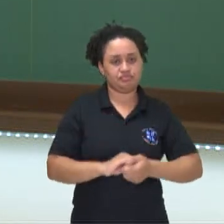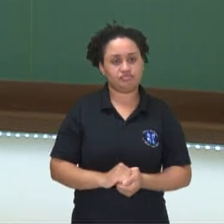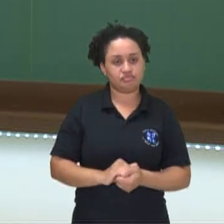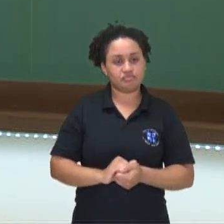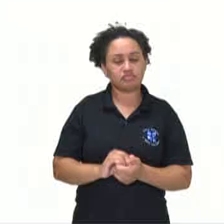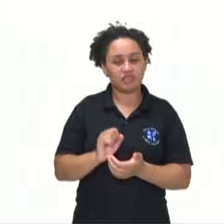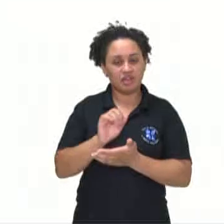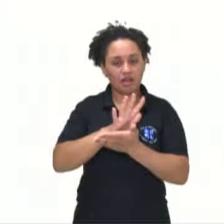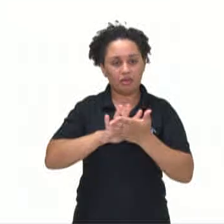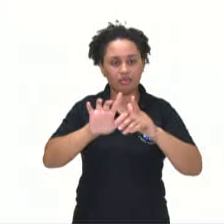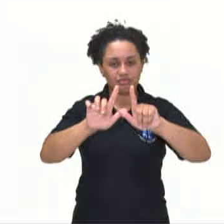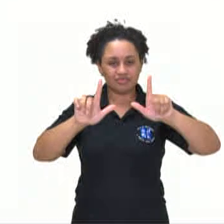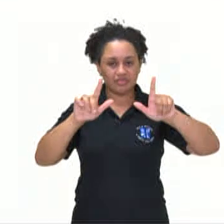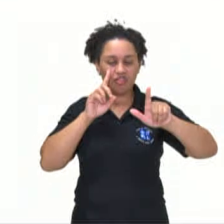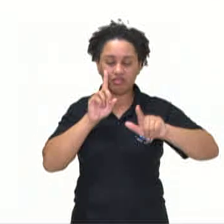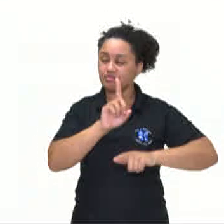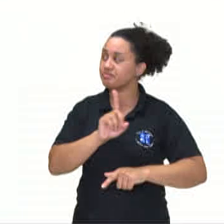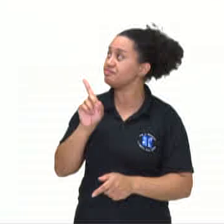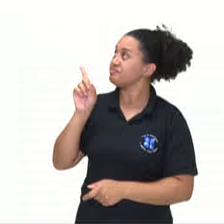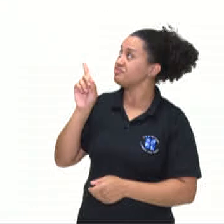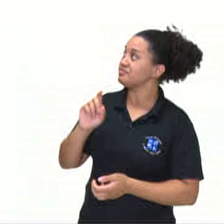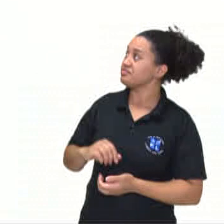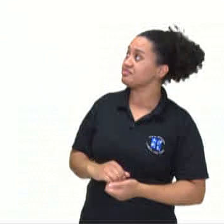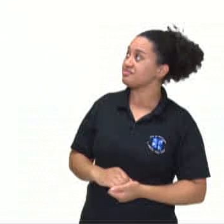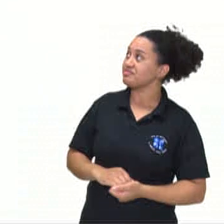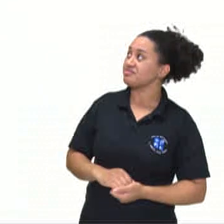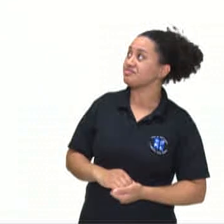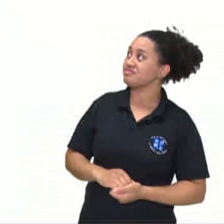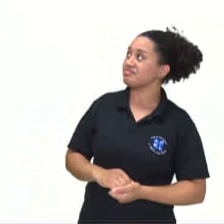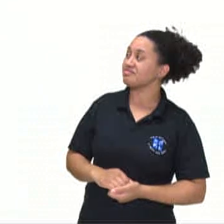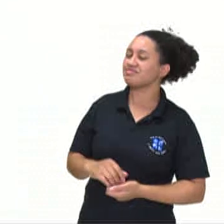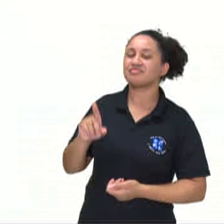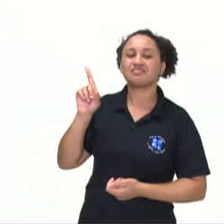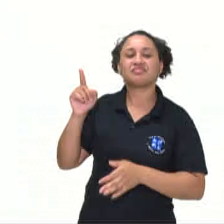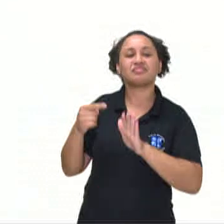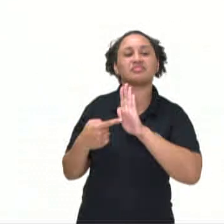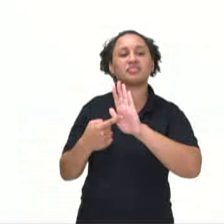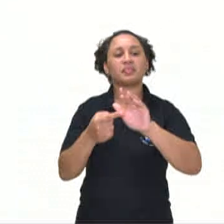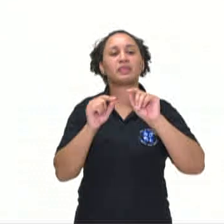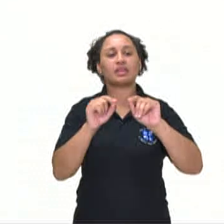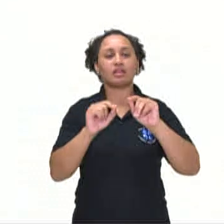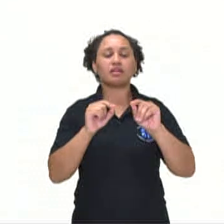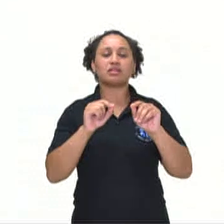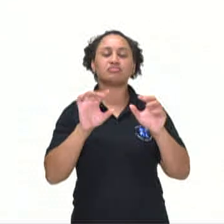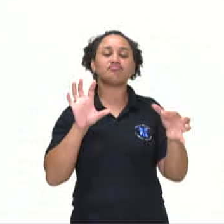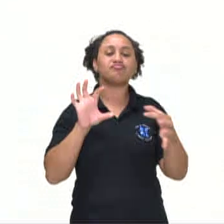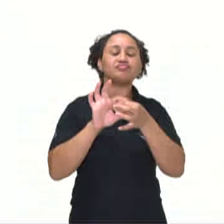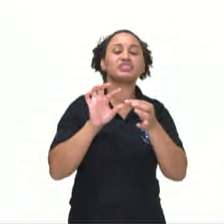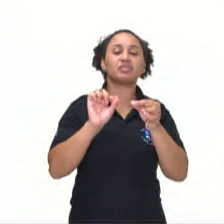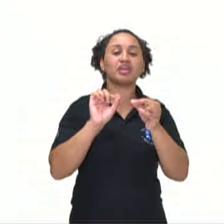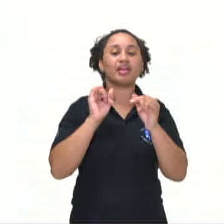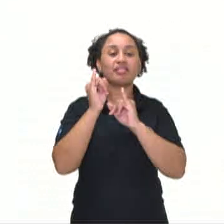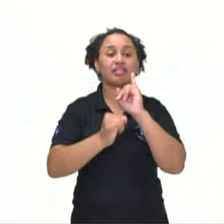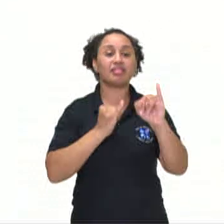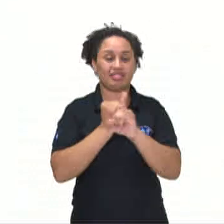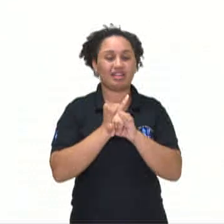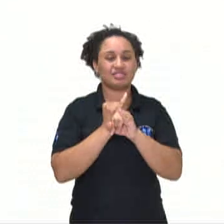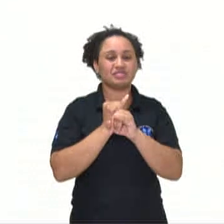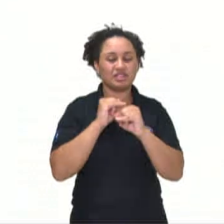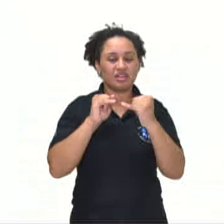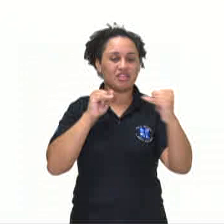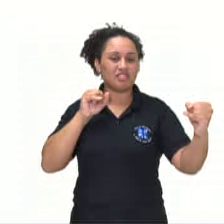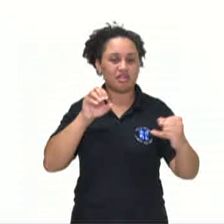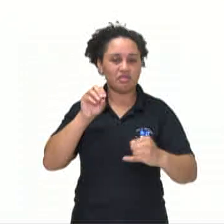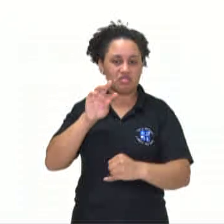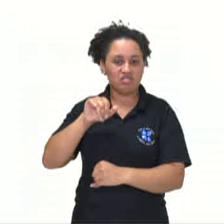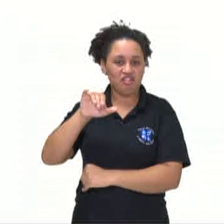que você vê do lado direito da sua tela mostra para você justamente ali a conexão de internet por meio de fibra ótica. Essa imagem,